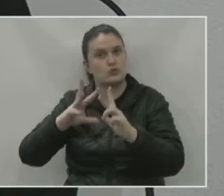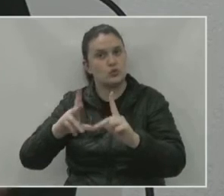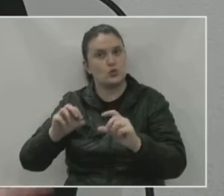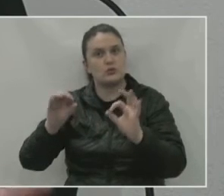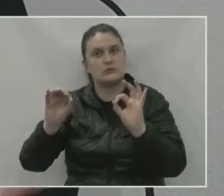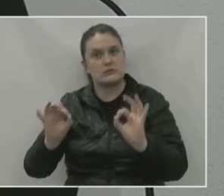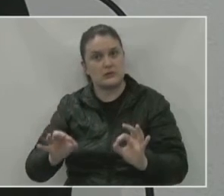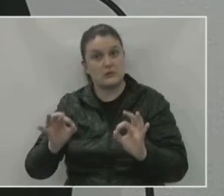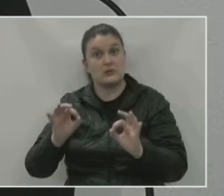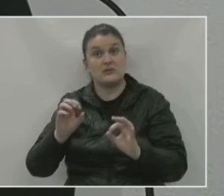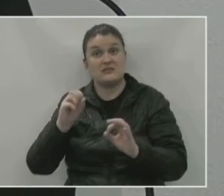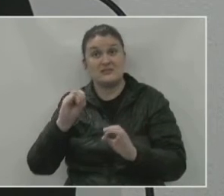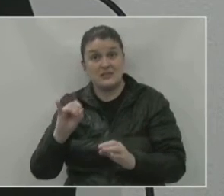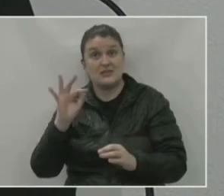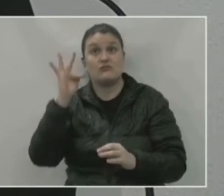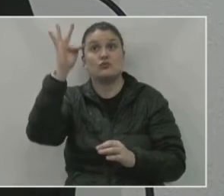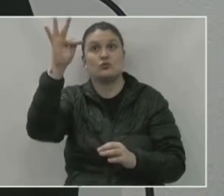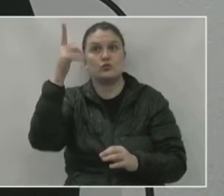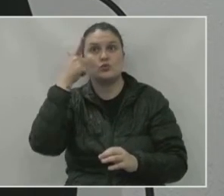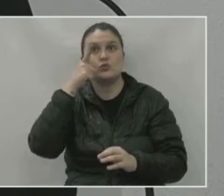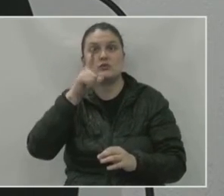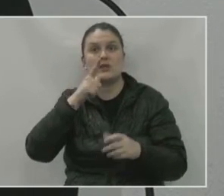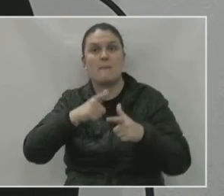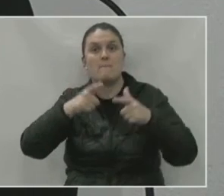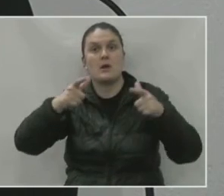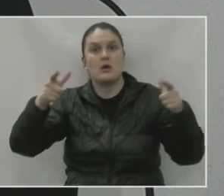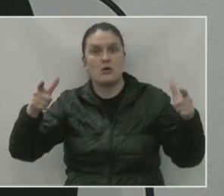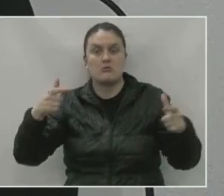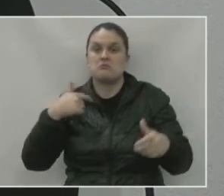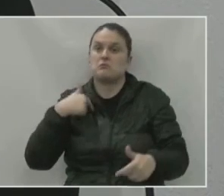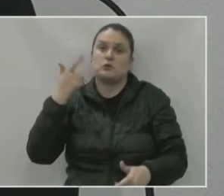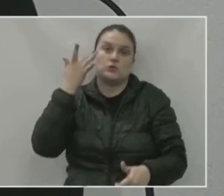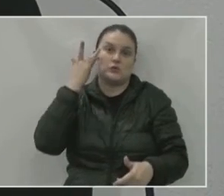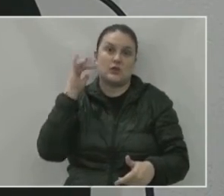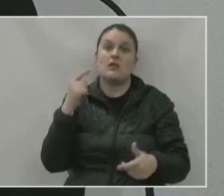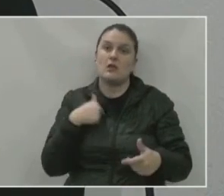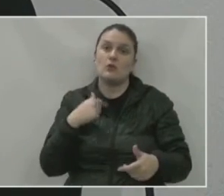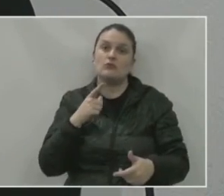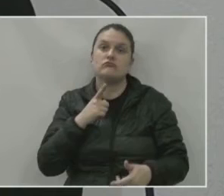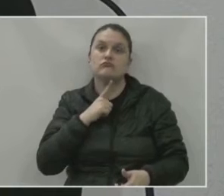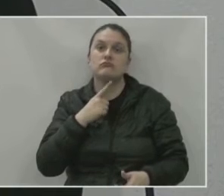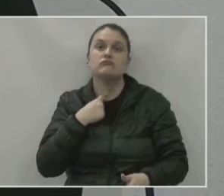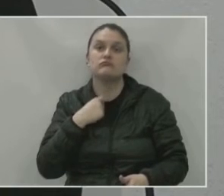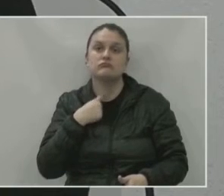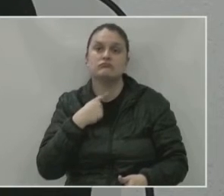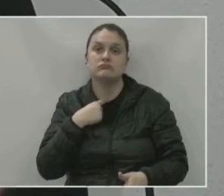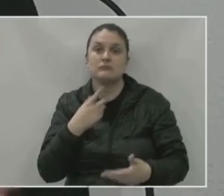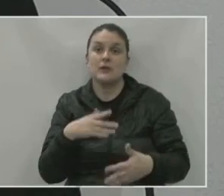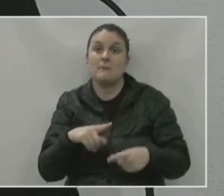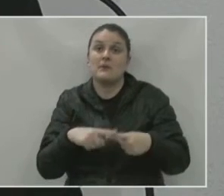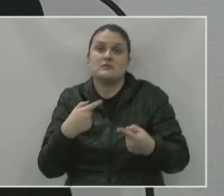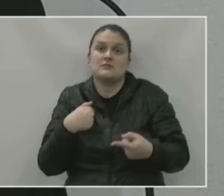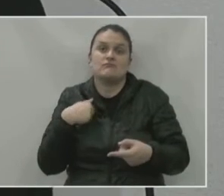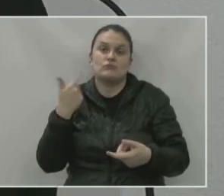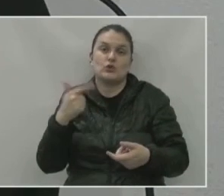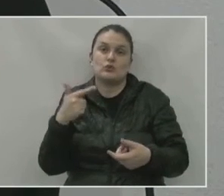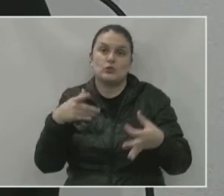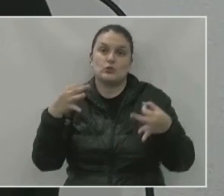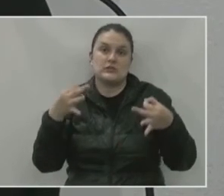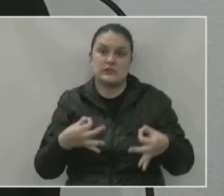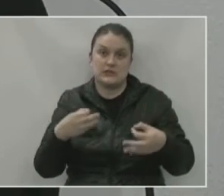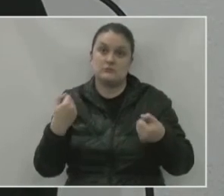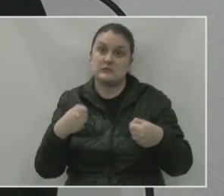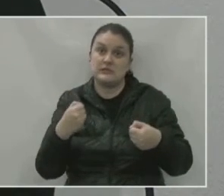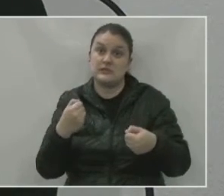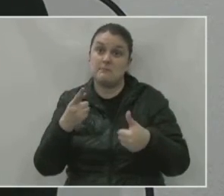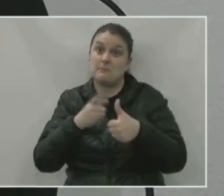ser ampliação? Não sei. A intenção é que seja ampliado. Agora, isso, como eu falei, depende de